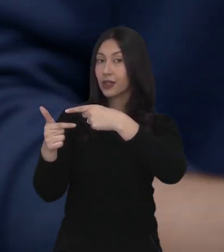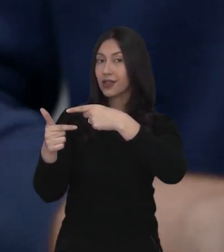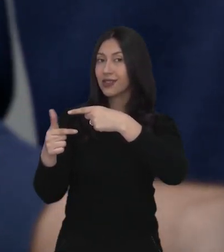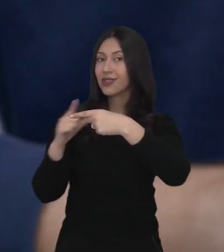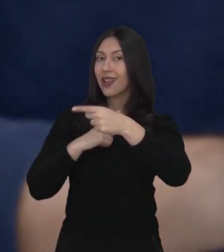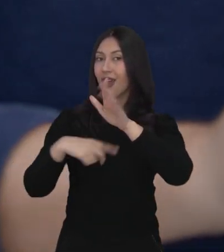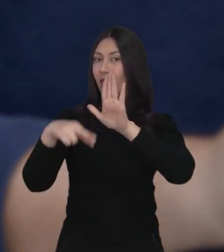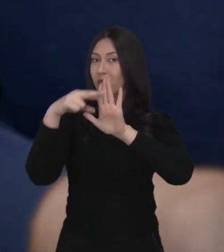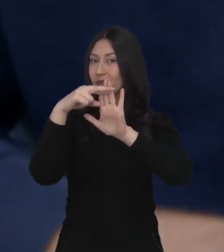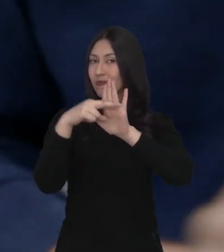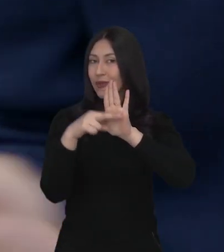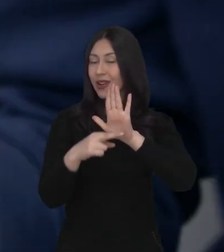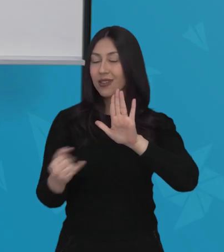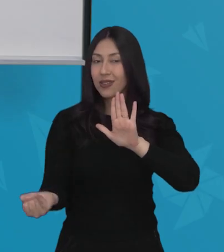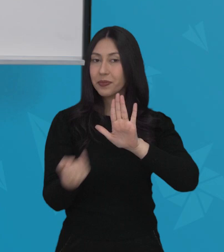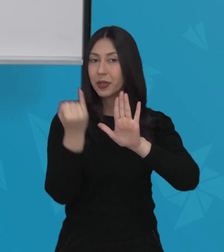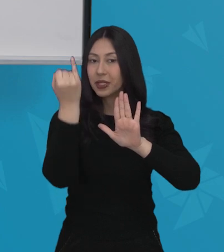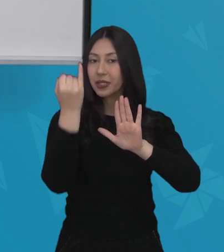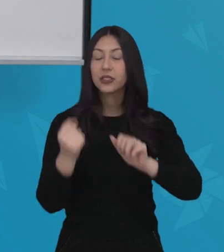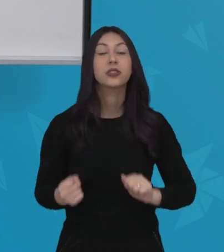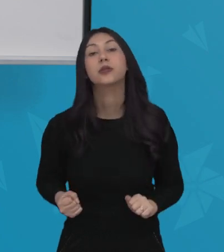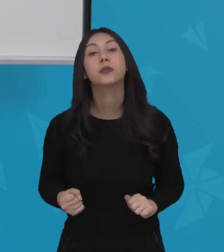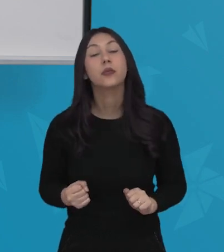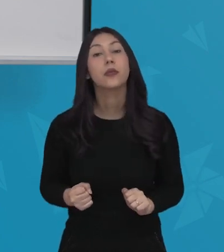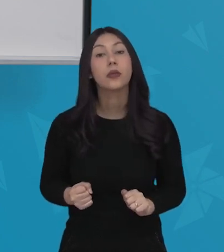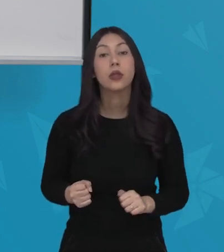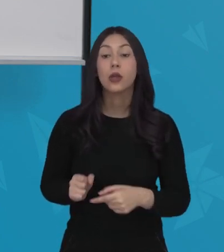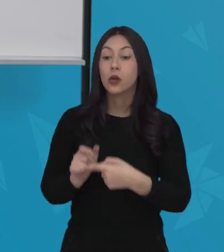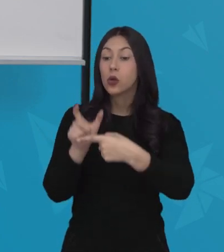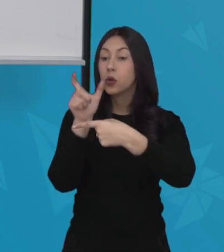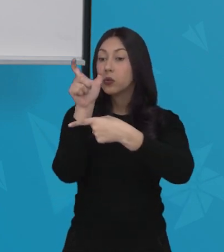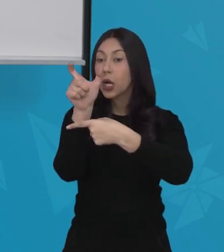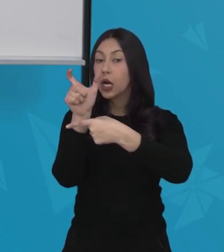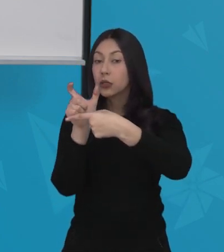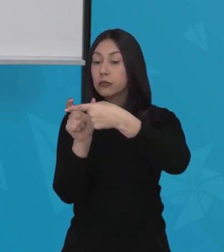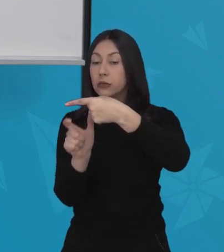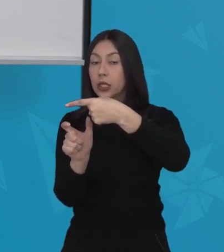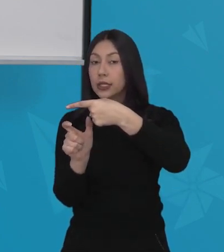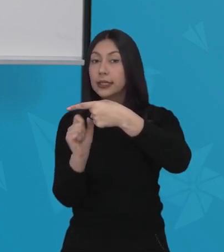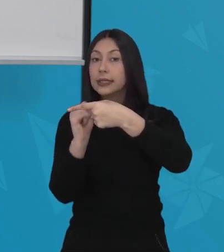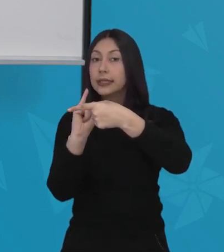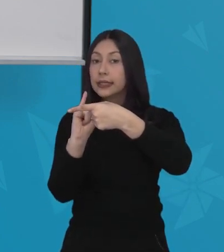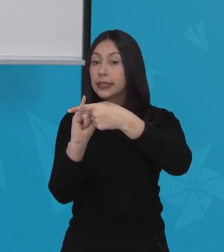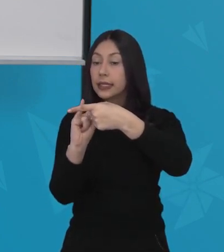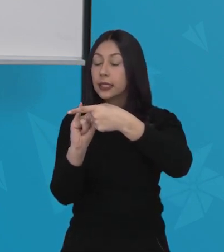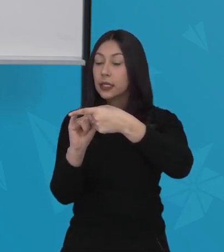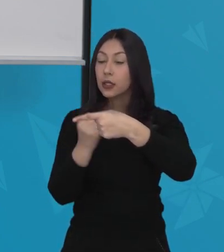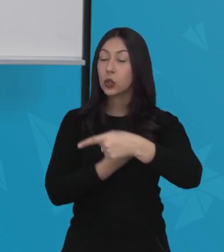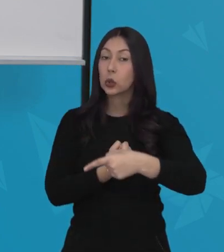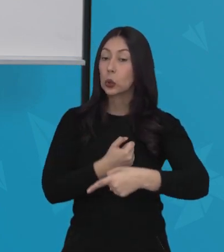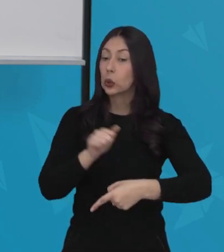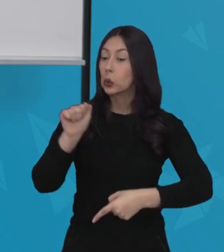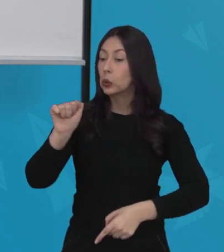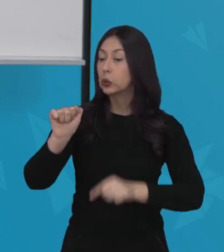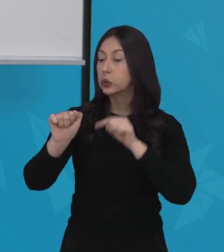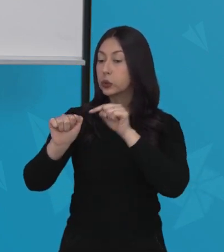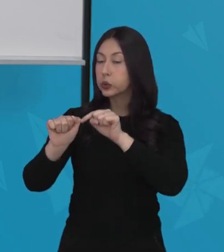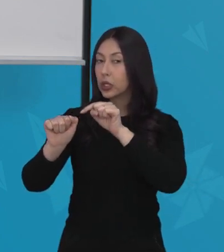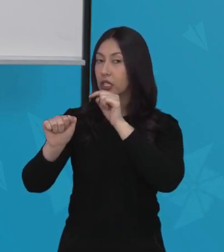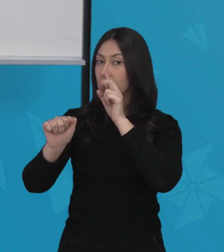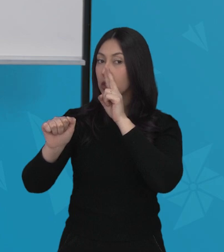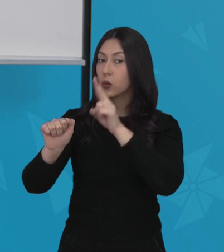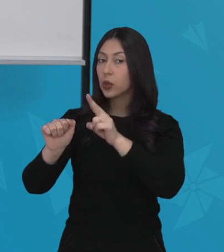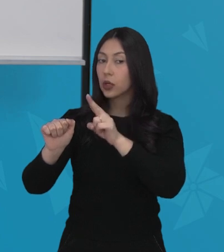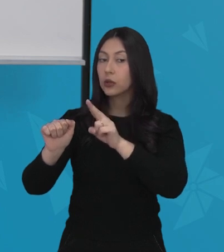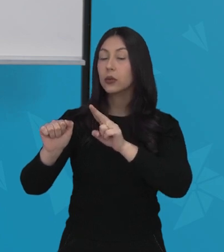entra uma regrinha de potência que é importante. Quando a gente pega uma potência e divide pela outra, se elas estão na mesma base, a gente vai manter aqui como sendo